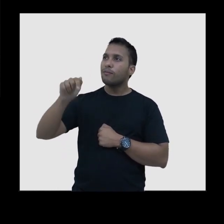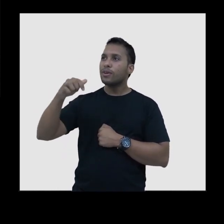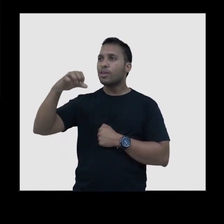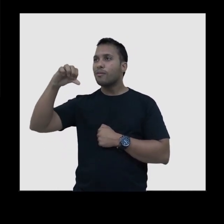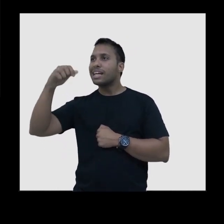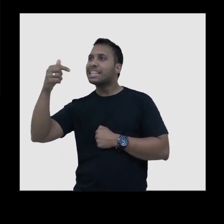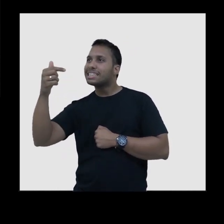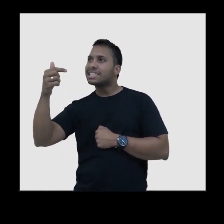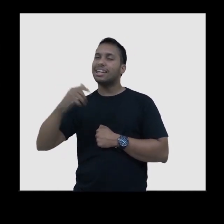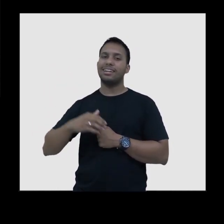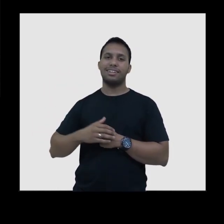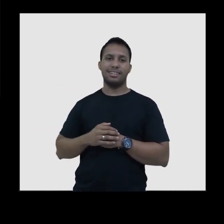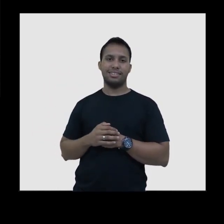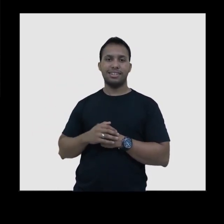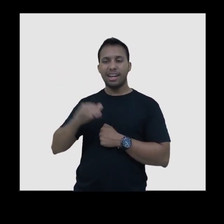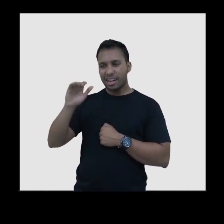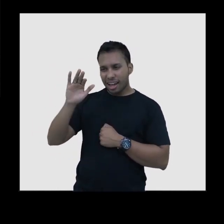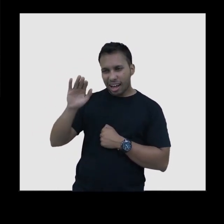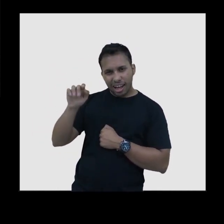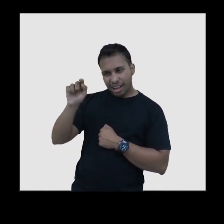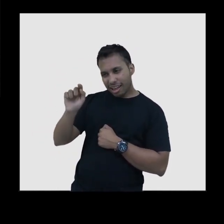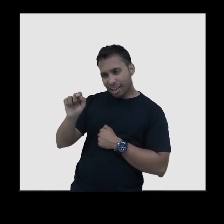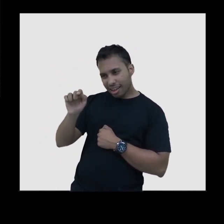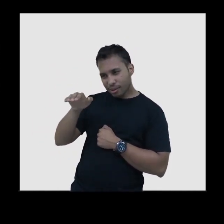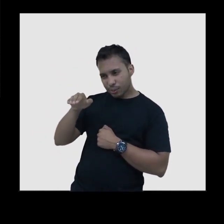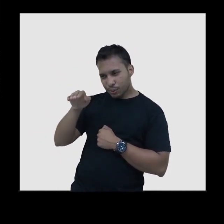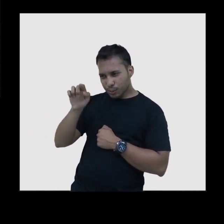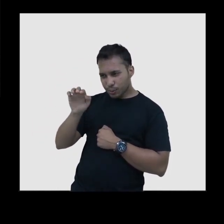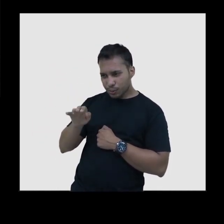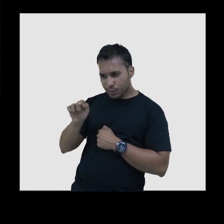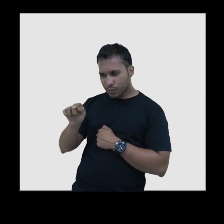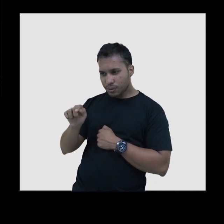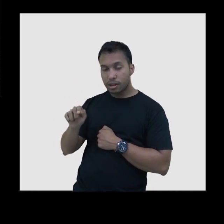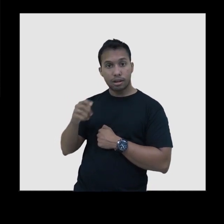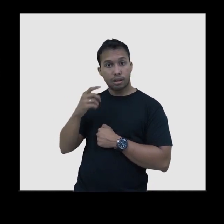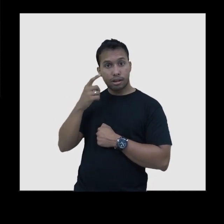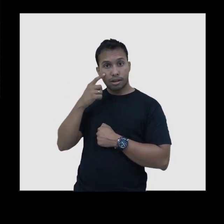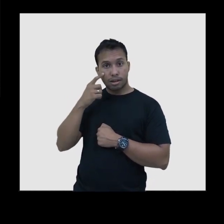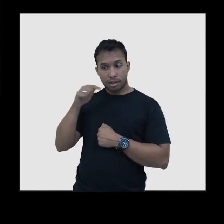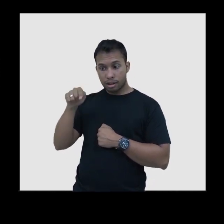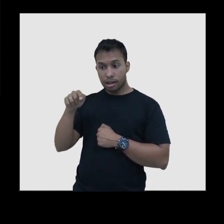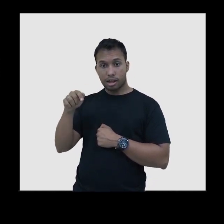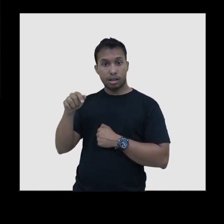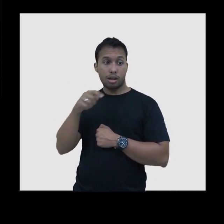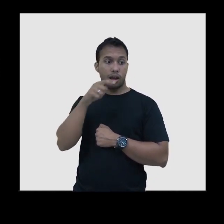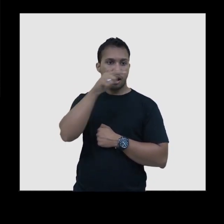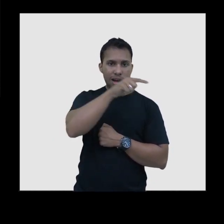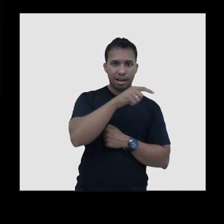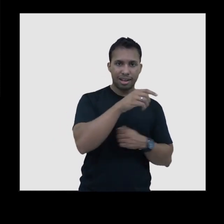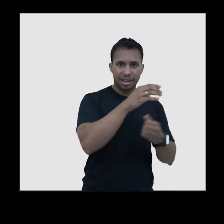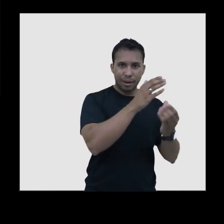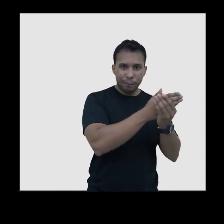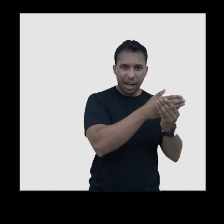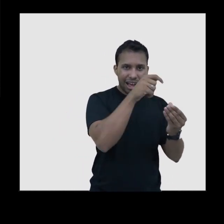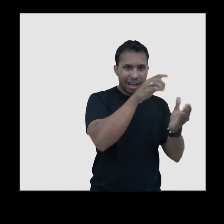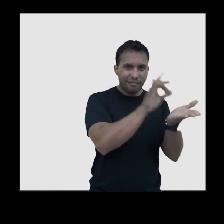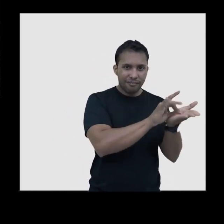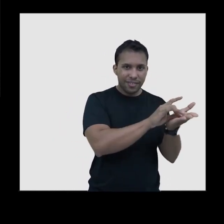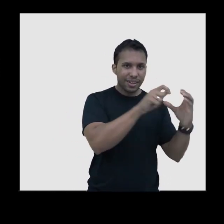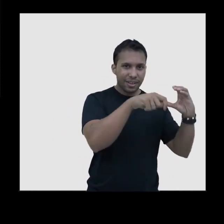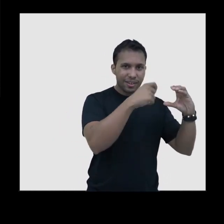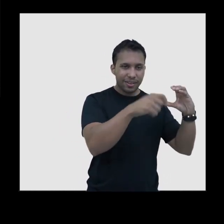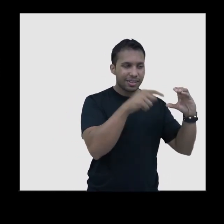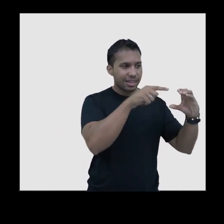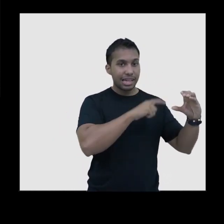ó, 29,97 quadros. E mais lá embaixo, as taxas dele, que a gente tinha visto que era próximo de 13.000,